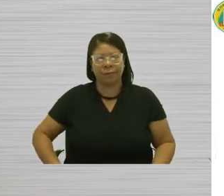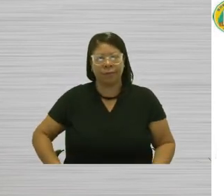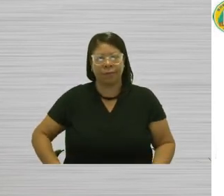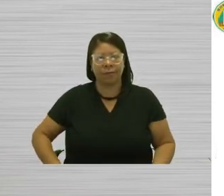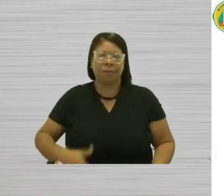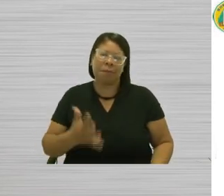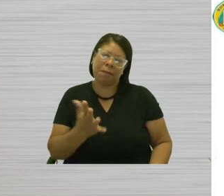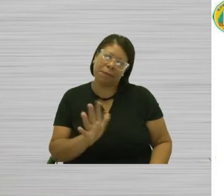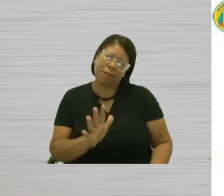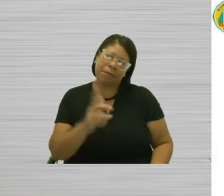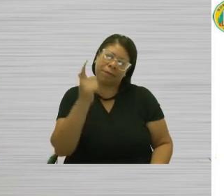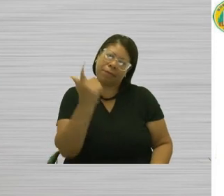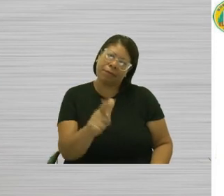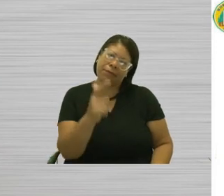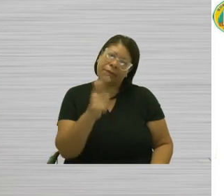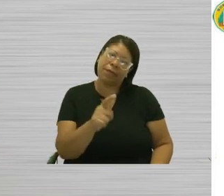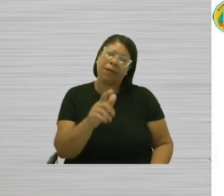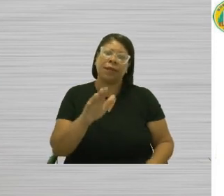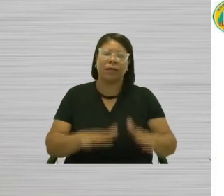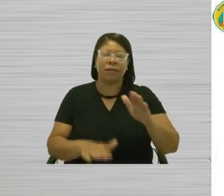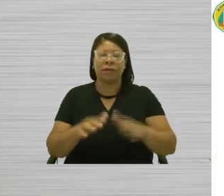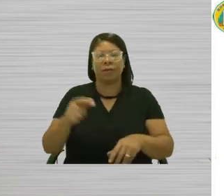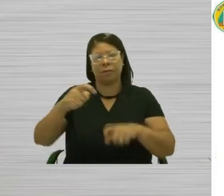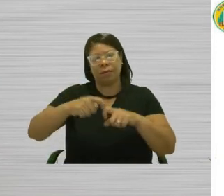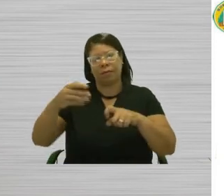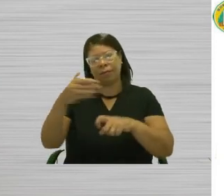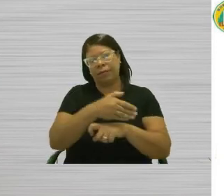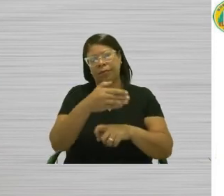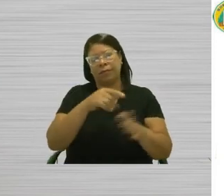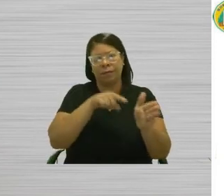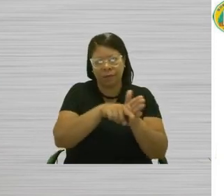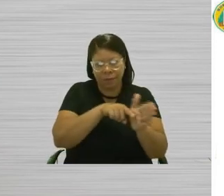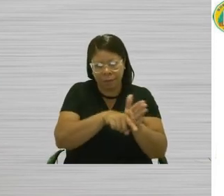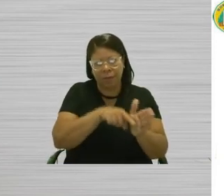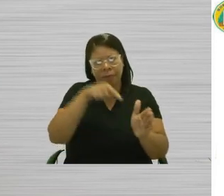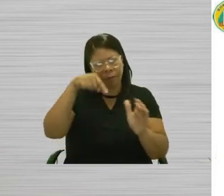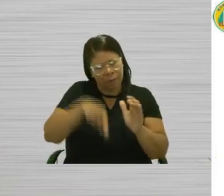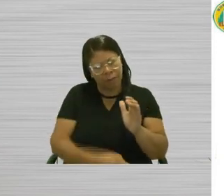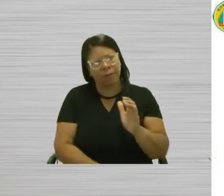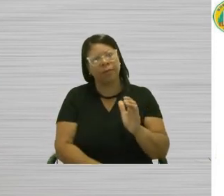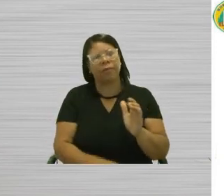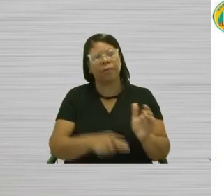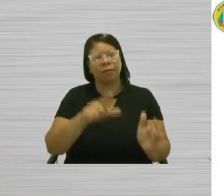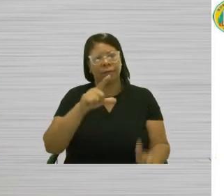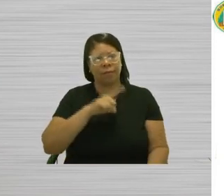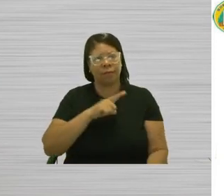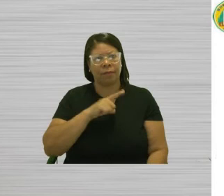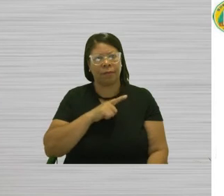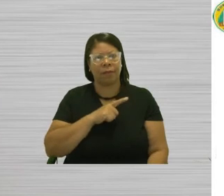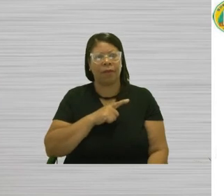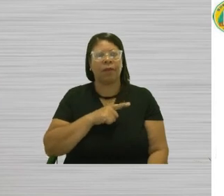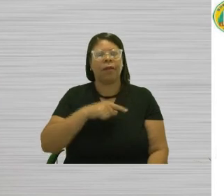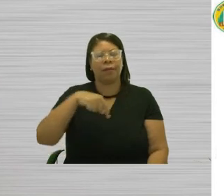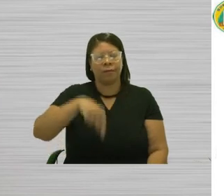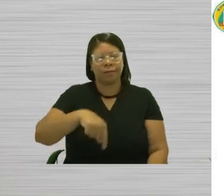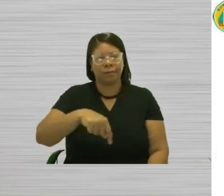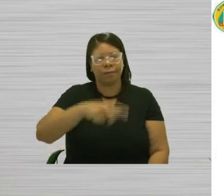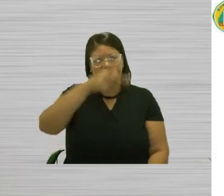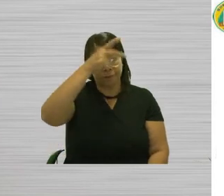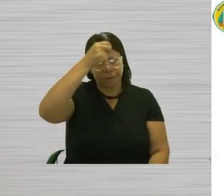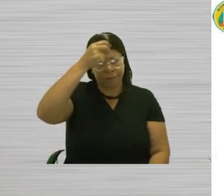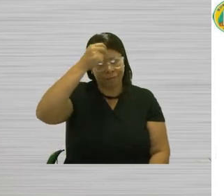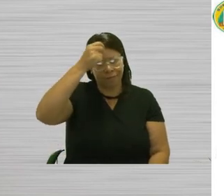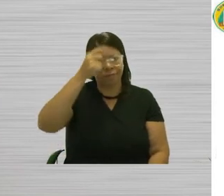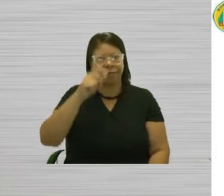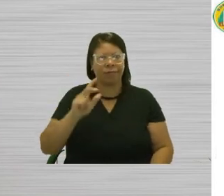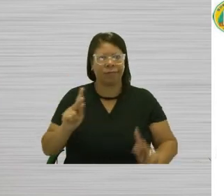por procedimentos, consultas, exames da alta complexidade que o município está tendo que arcar